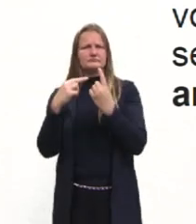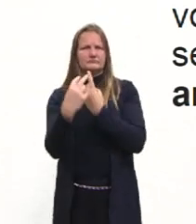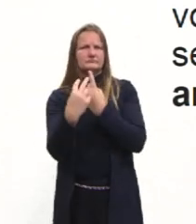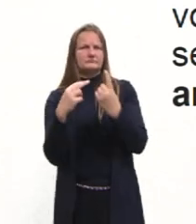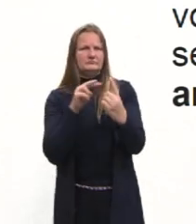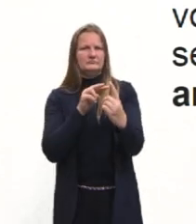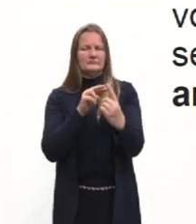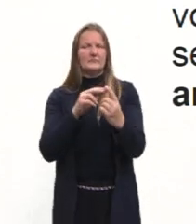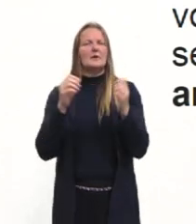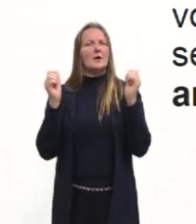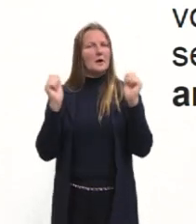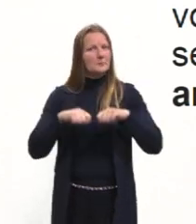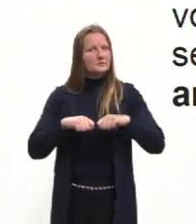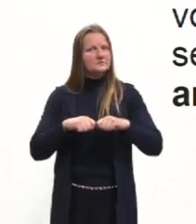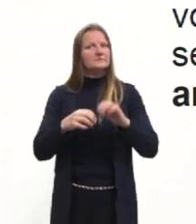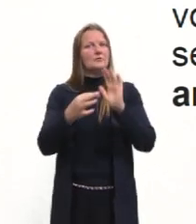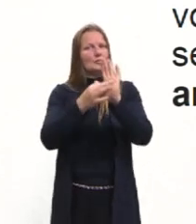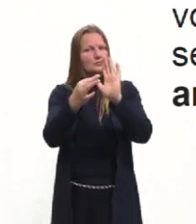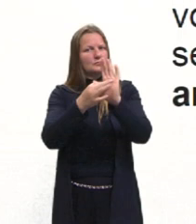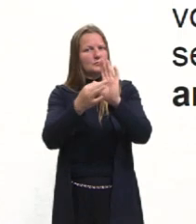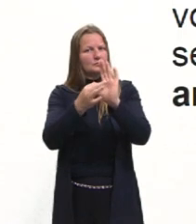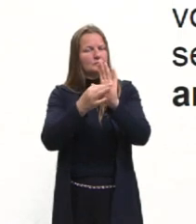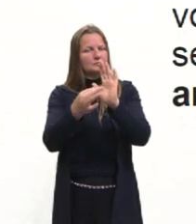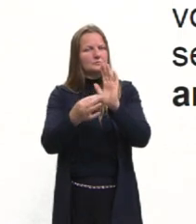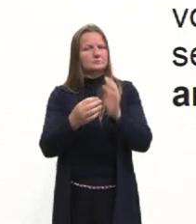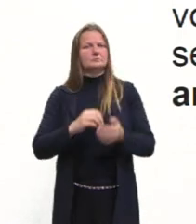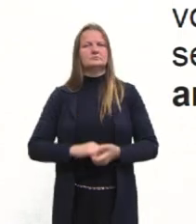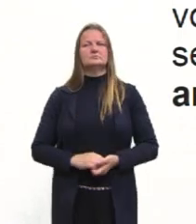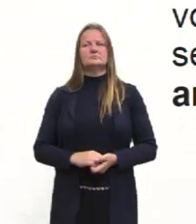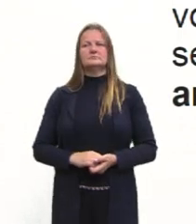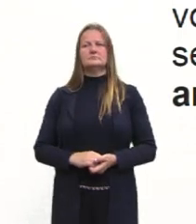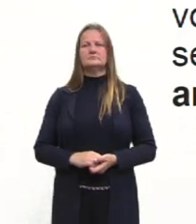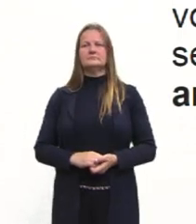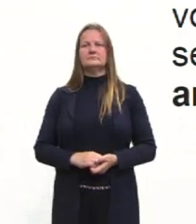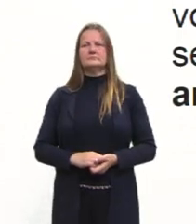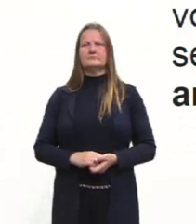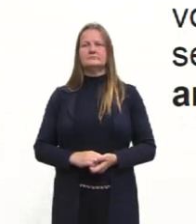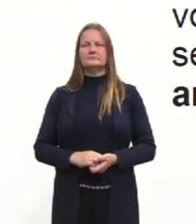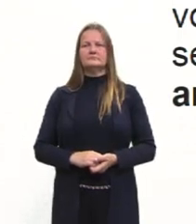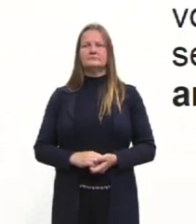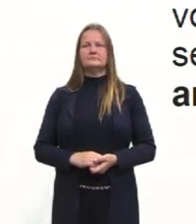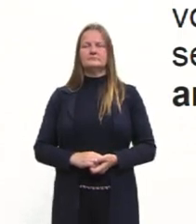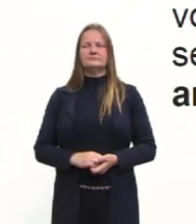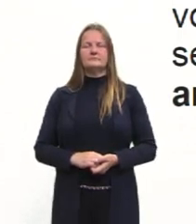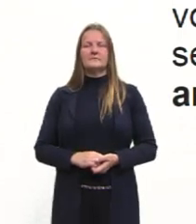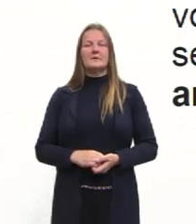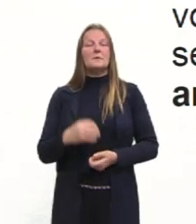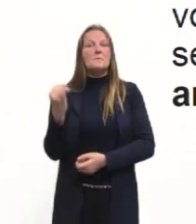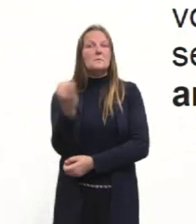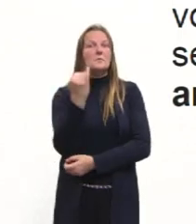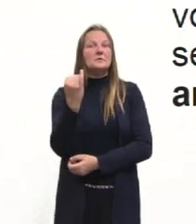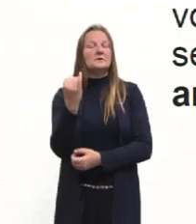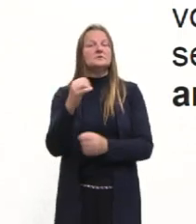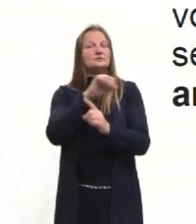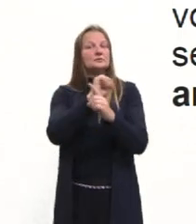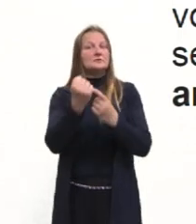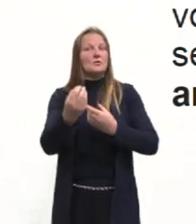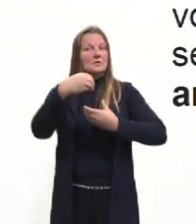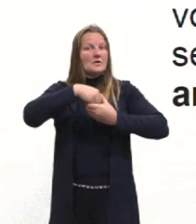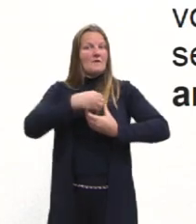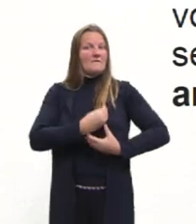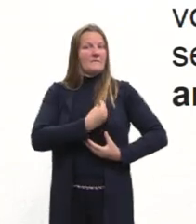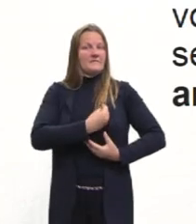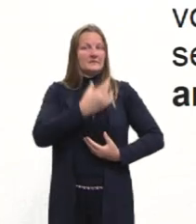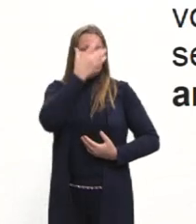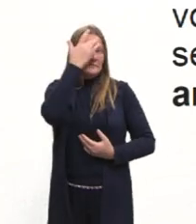né, pode ser trabalhado em um artigo de opinião. Assuntos que sejam relevantes socialmente,